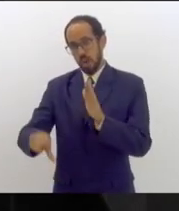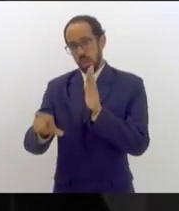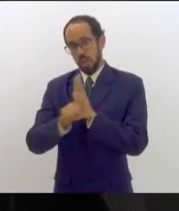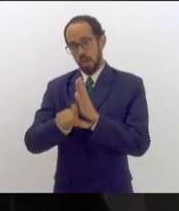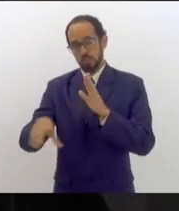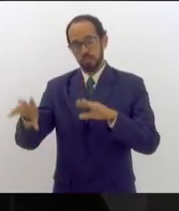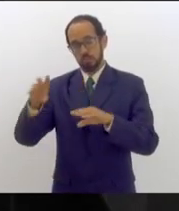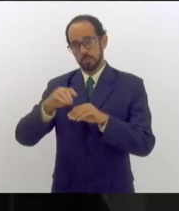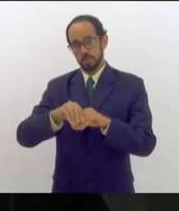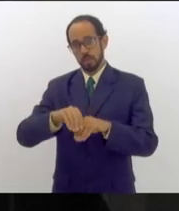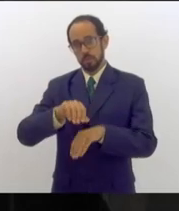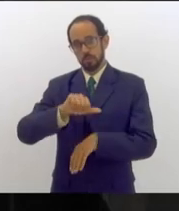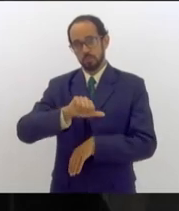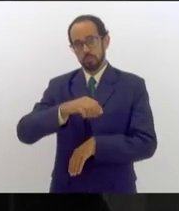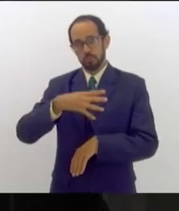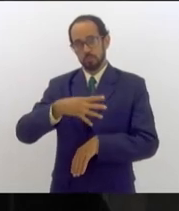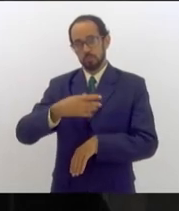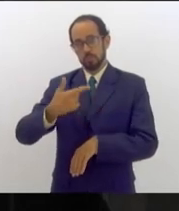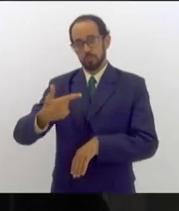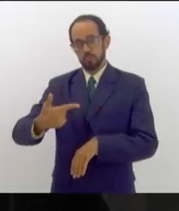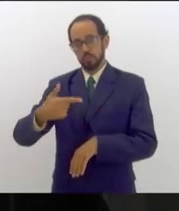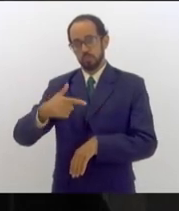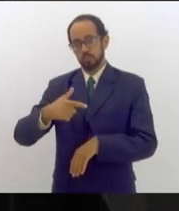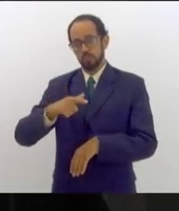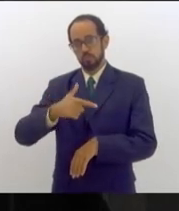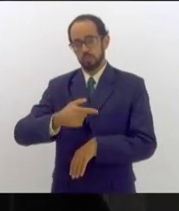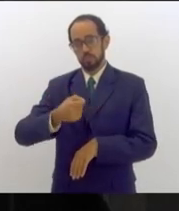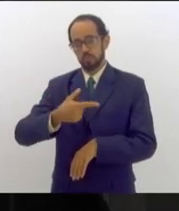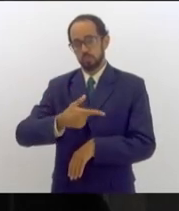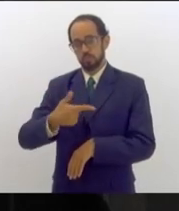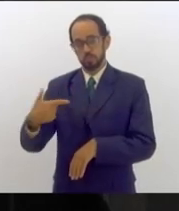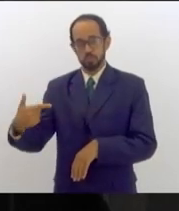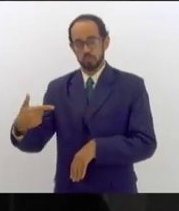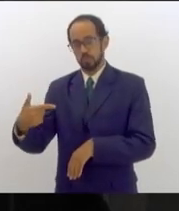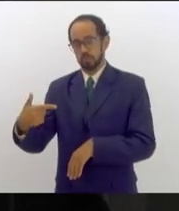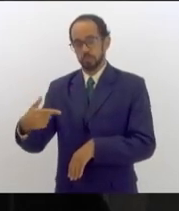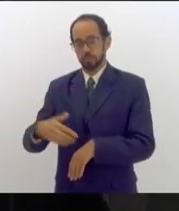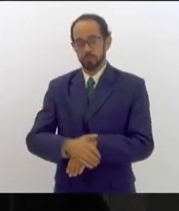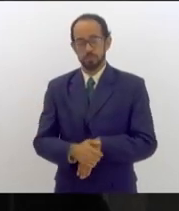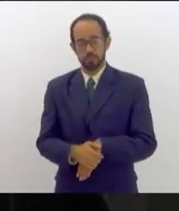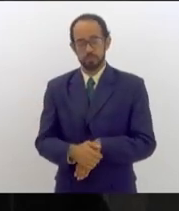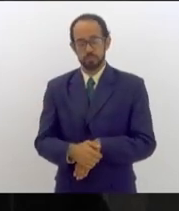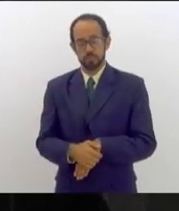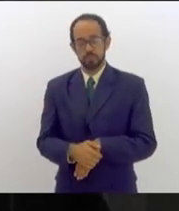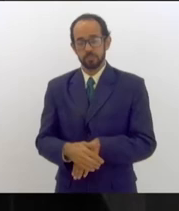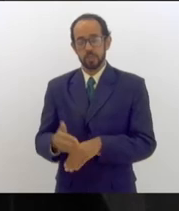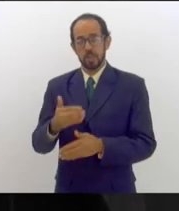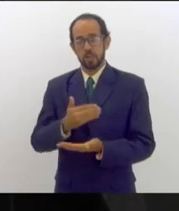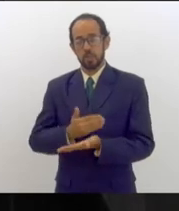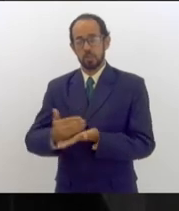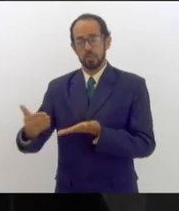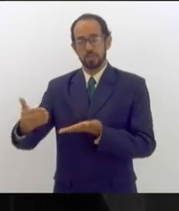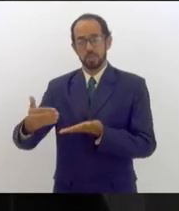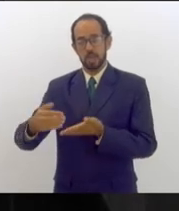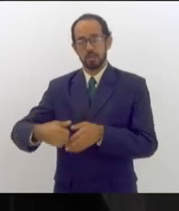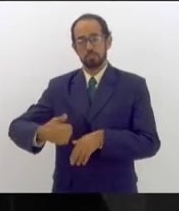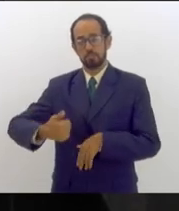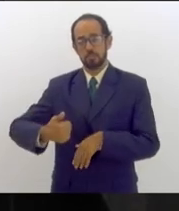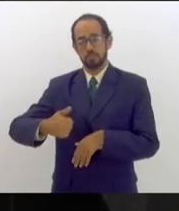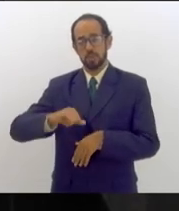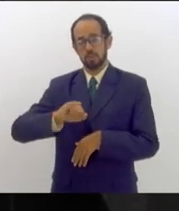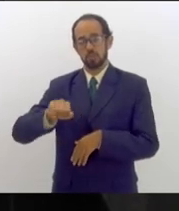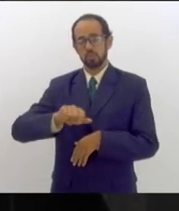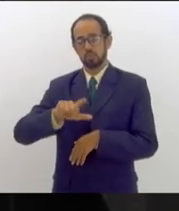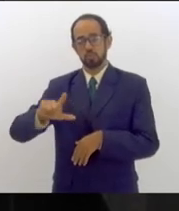complementar 142 de 22 a vigir de primeiro de